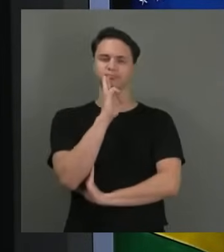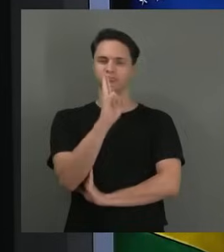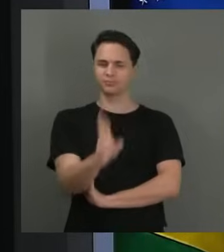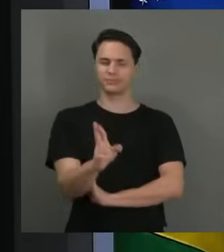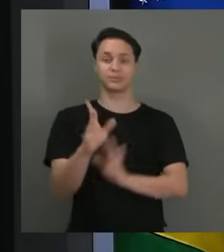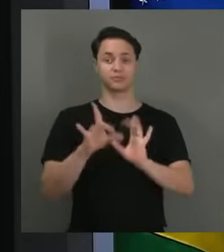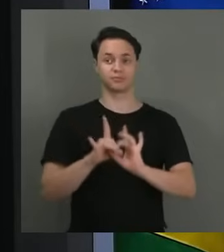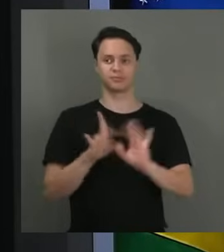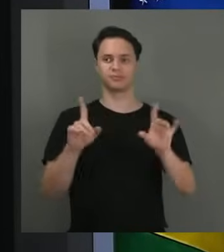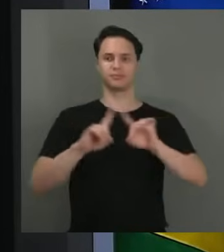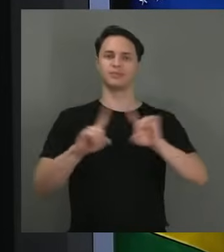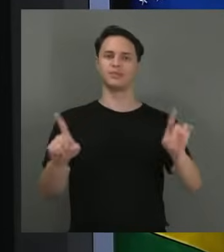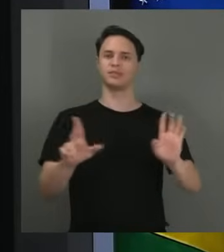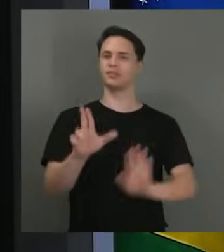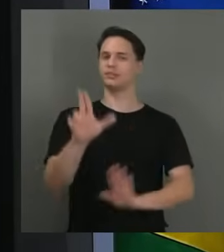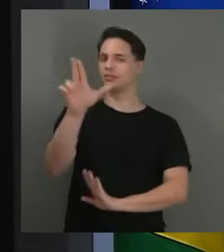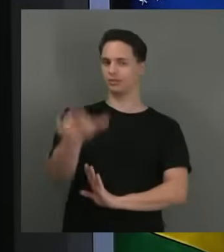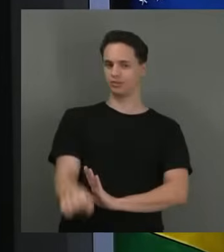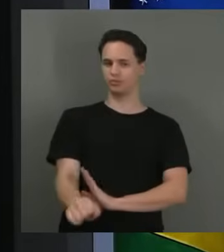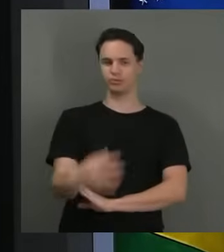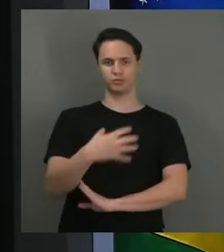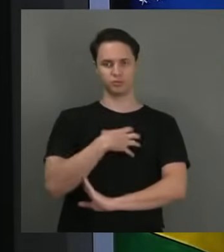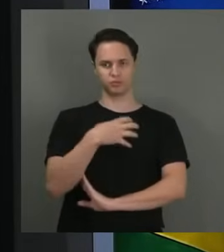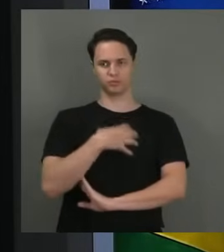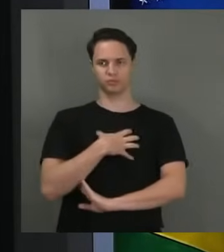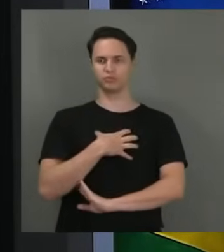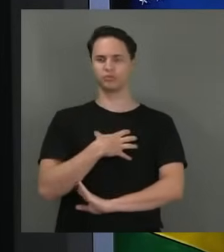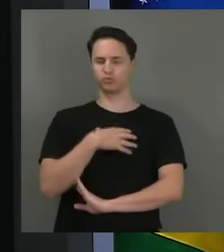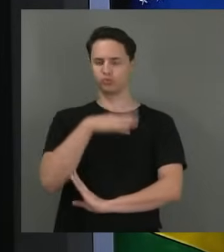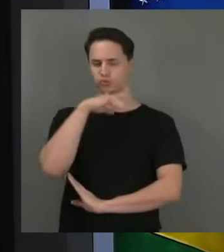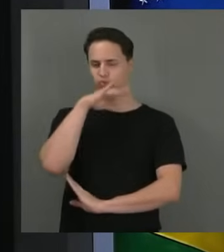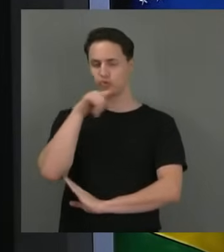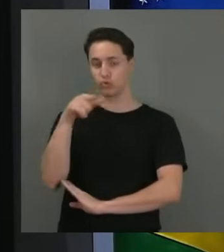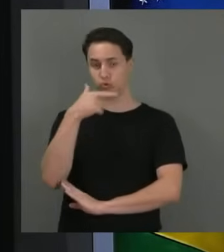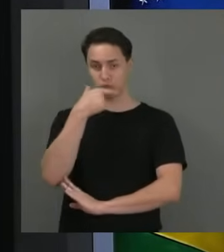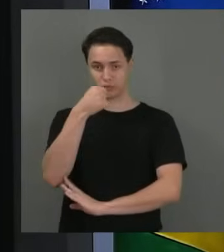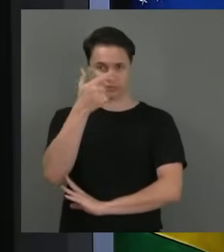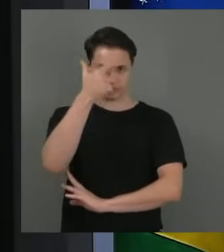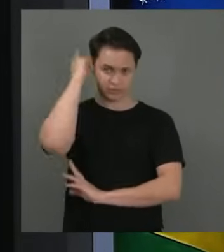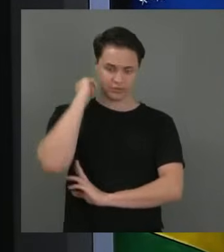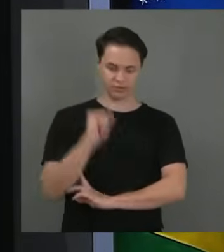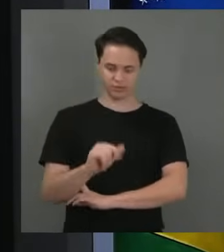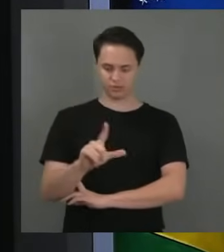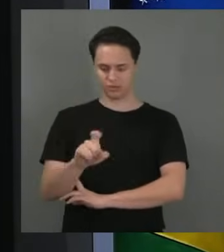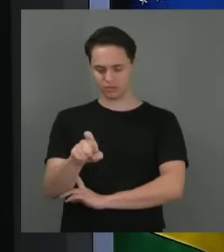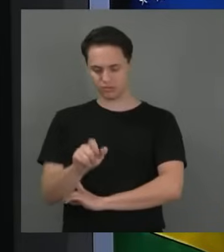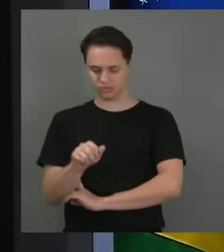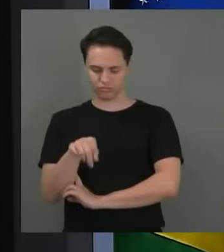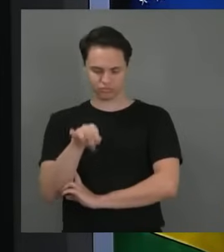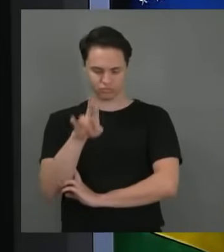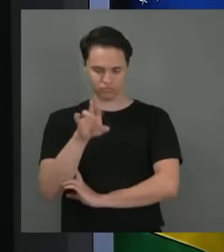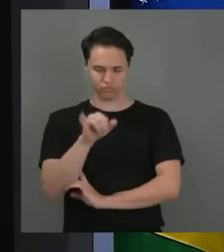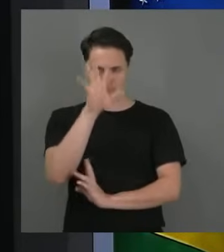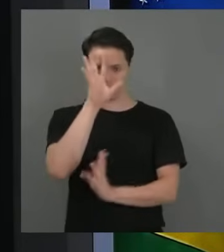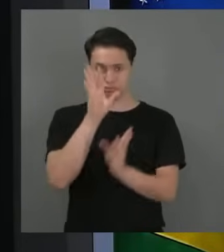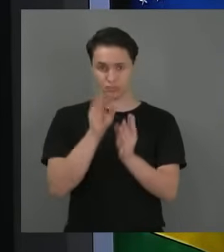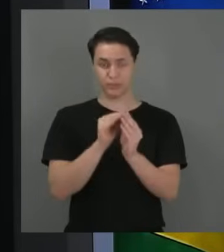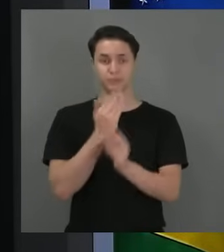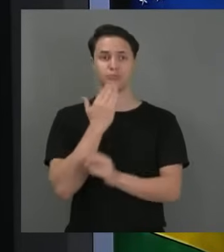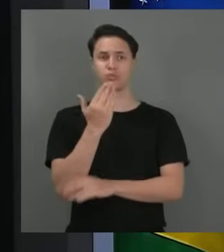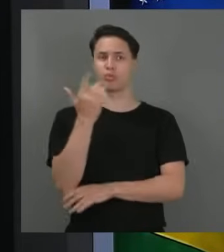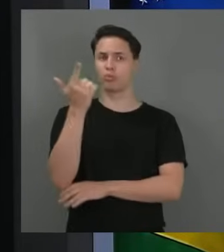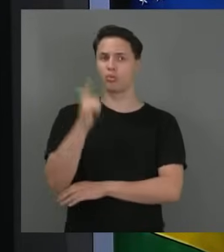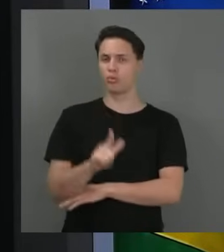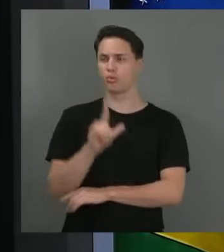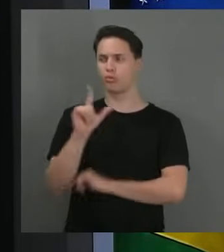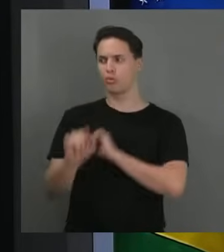liberdade, mas negado de forma perversa por Alexandre de Moraes. Concluo, senhor presidente, apelando mais uma